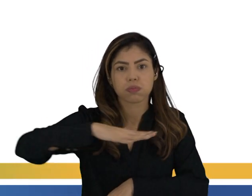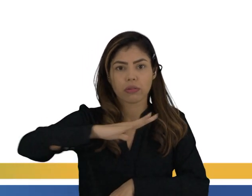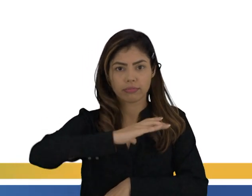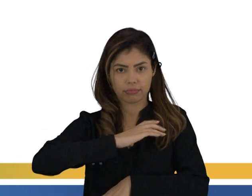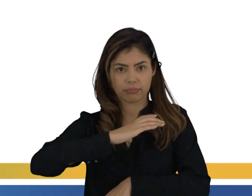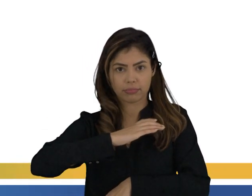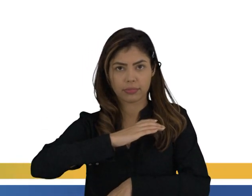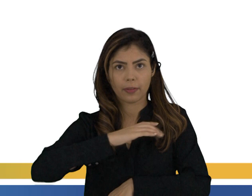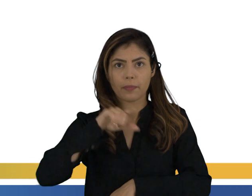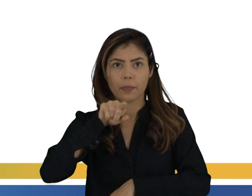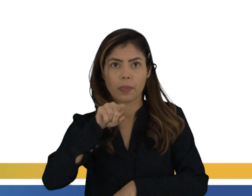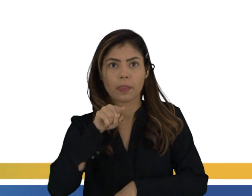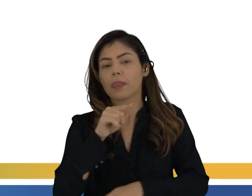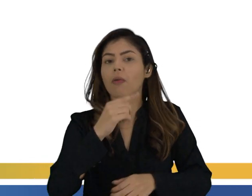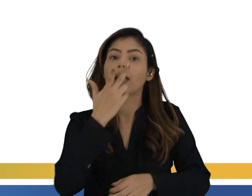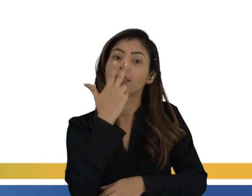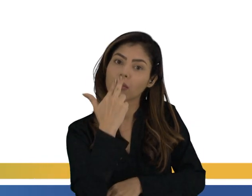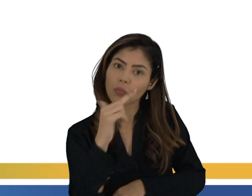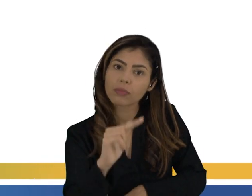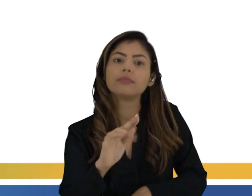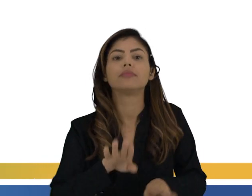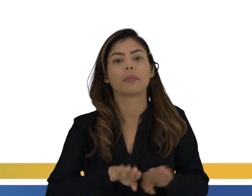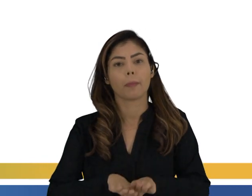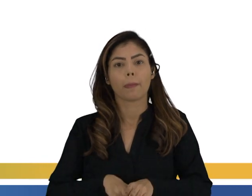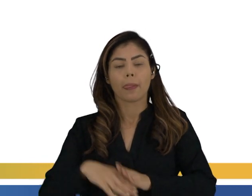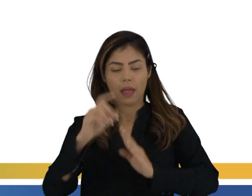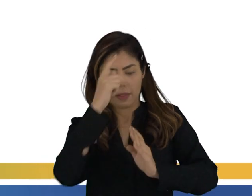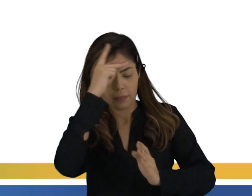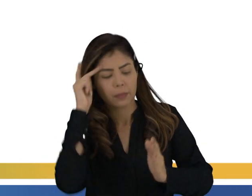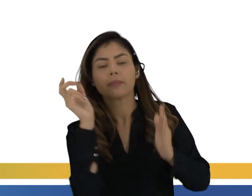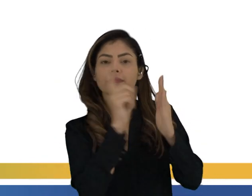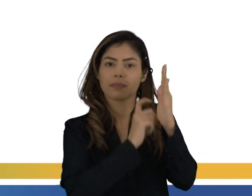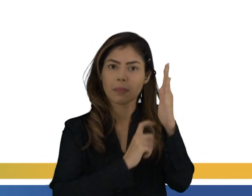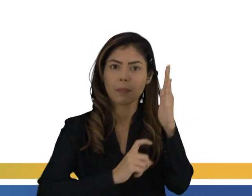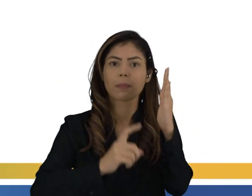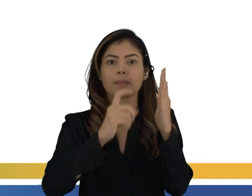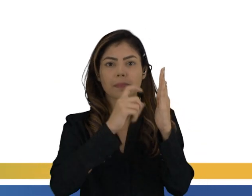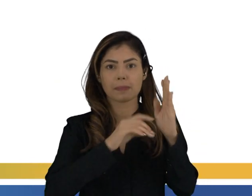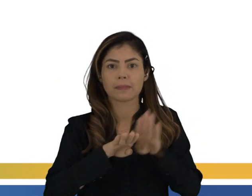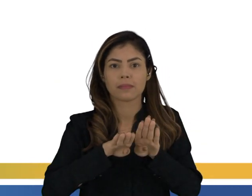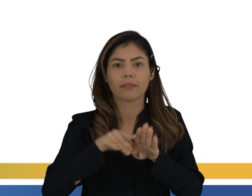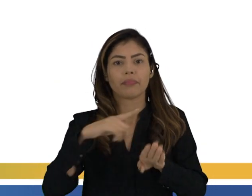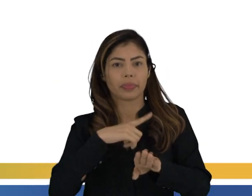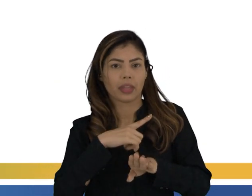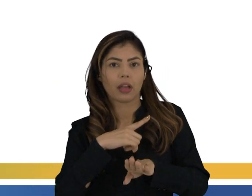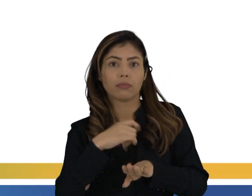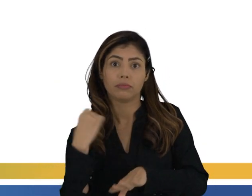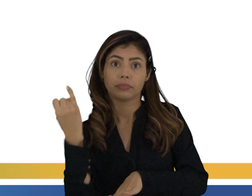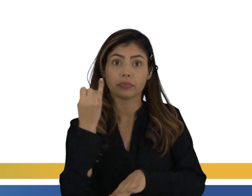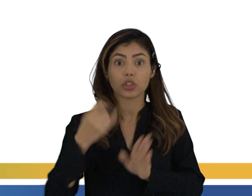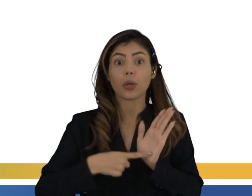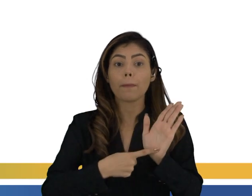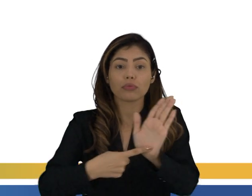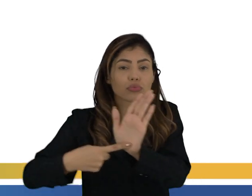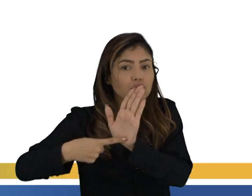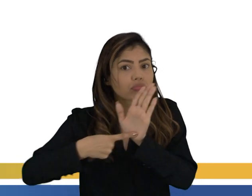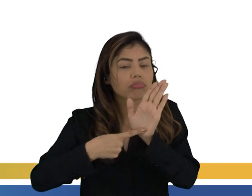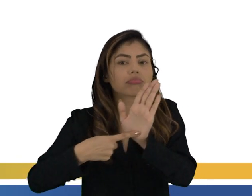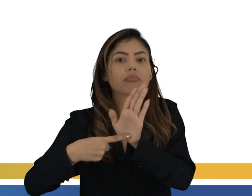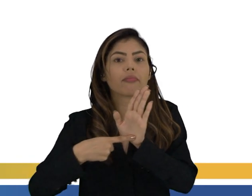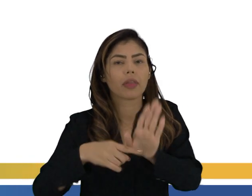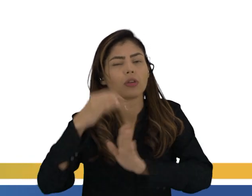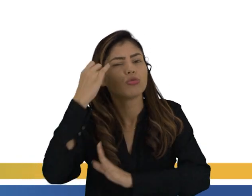grafite, ele é uma linguagem. Os grafiteiros, eles têm a necessidade de se mostrar a